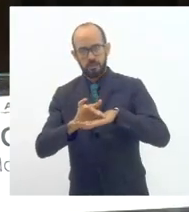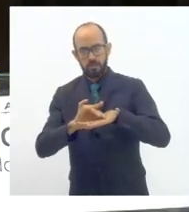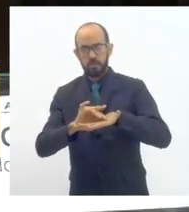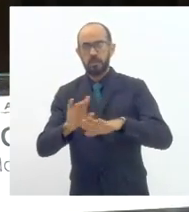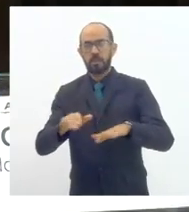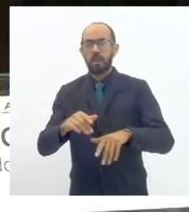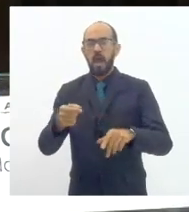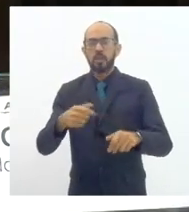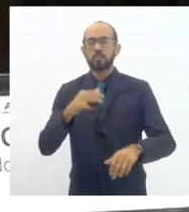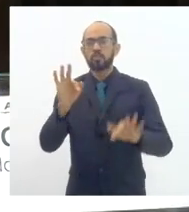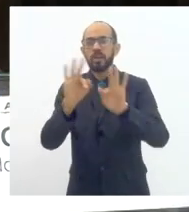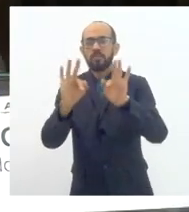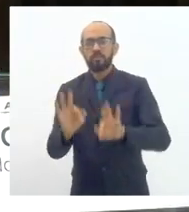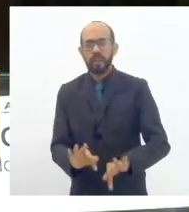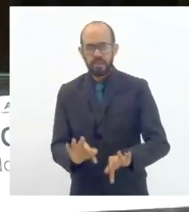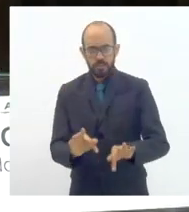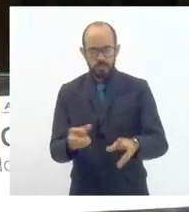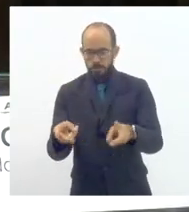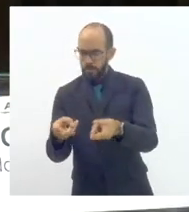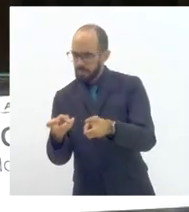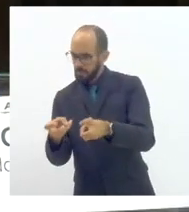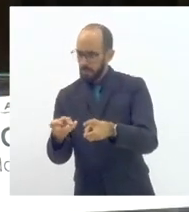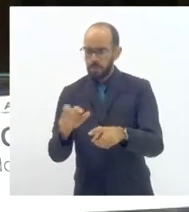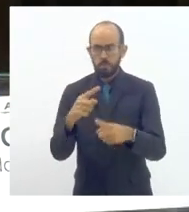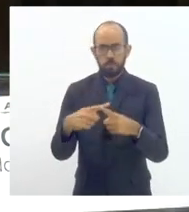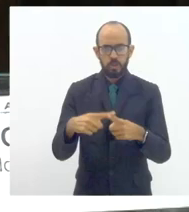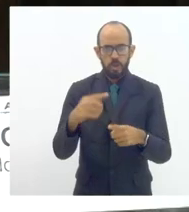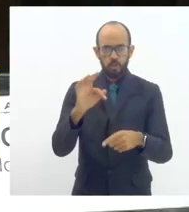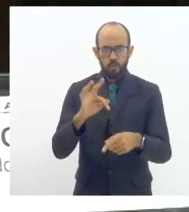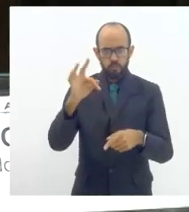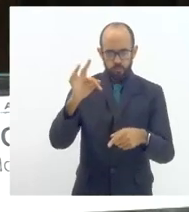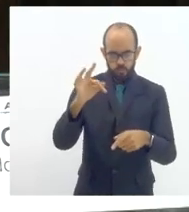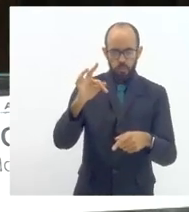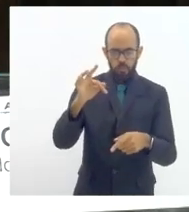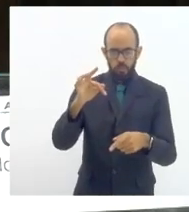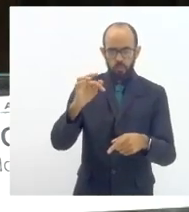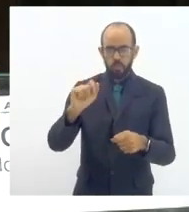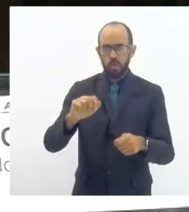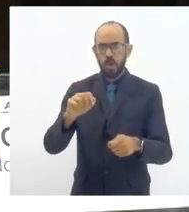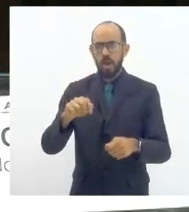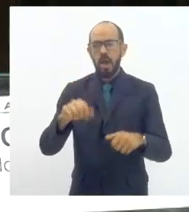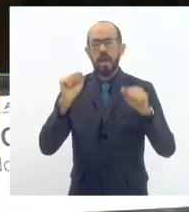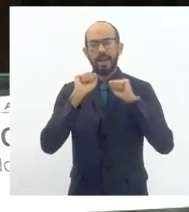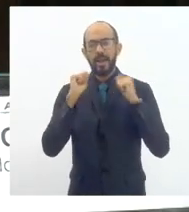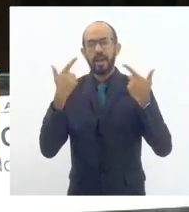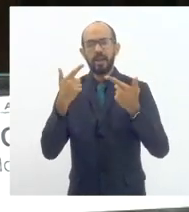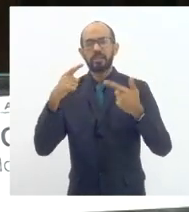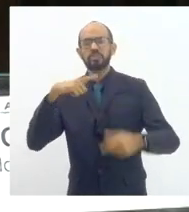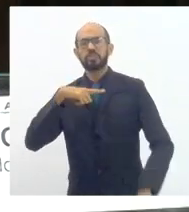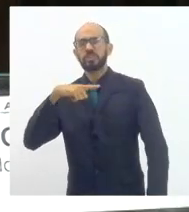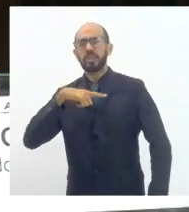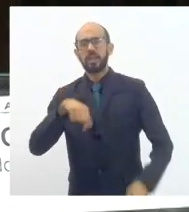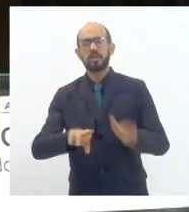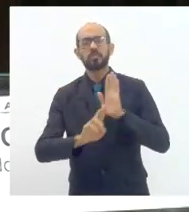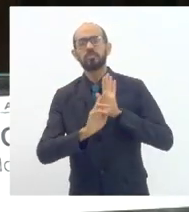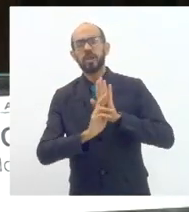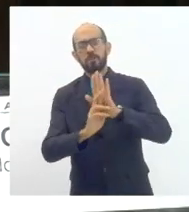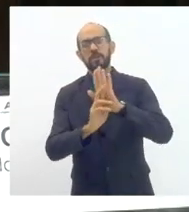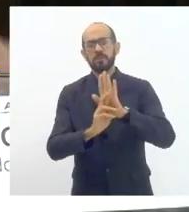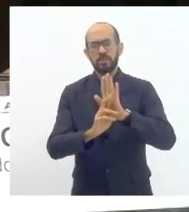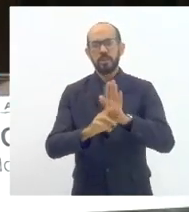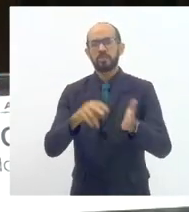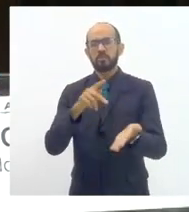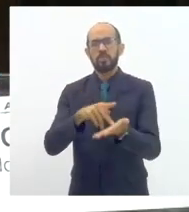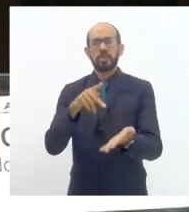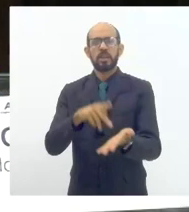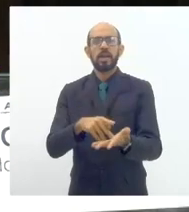vocês e que, no futuro muito próximo, cada vez mais, a Assembleia possa ter a representação de fato do que é o